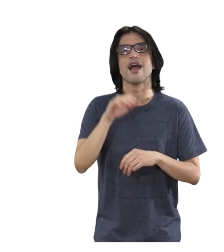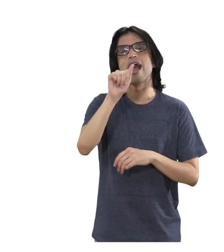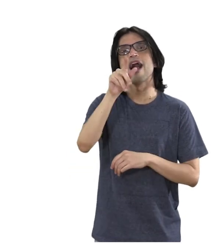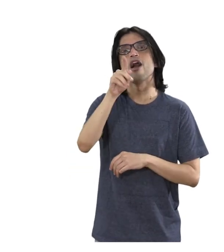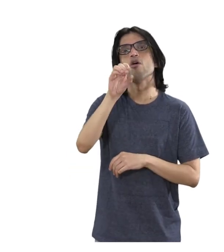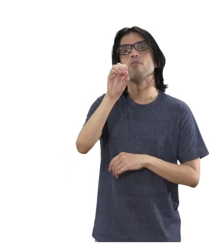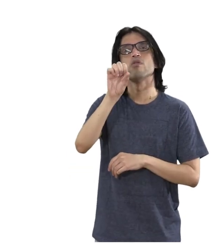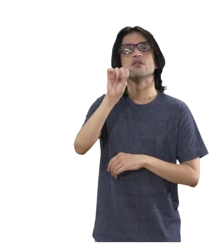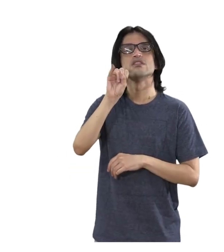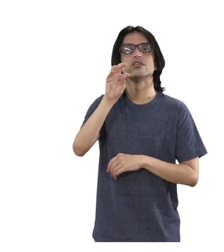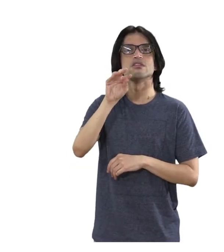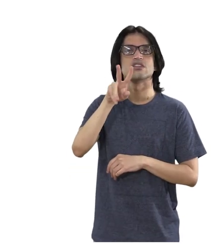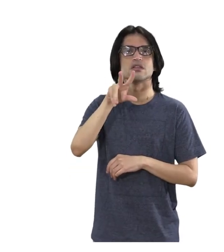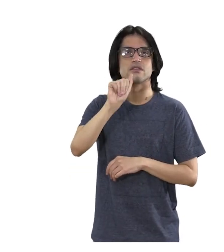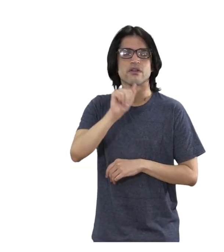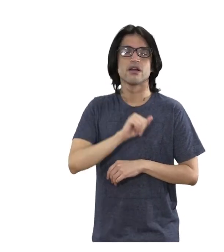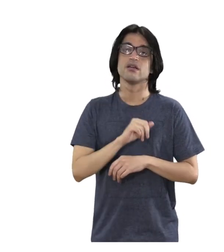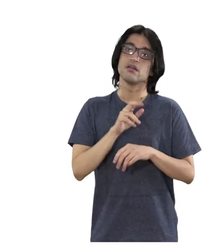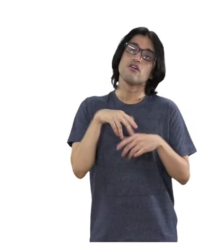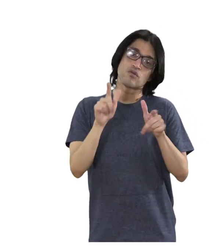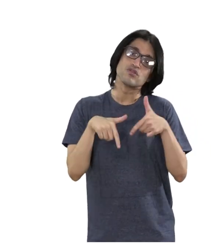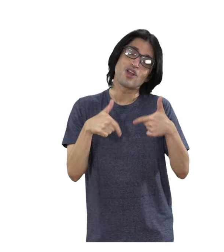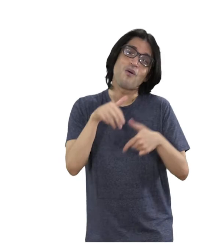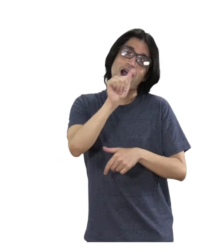apositiva exerce a função de aposto.